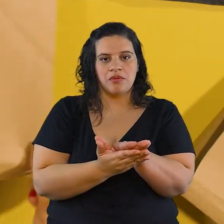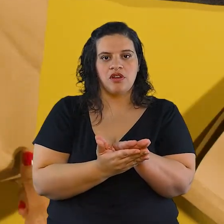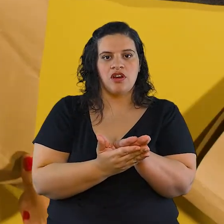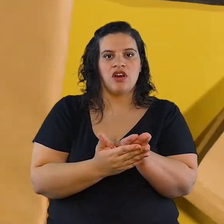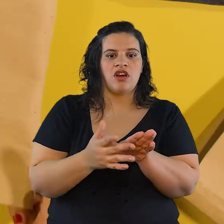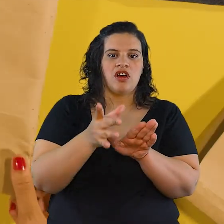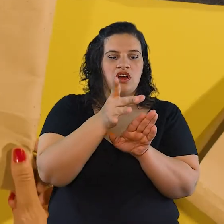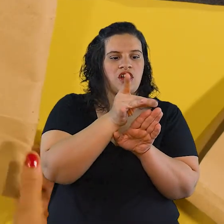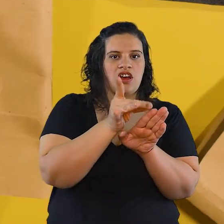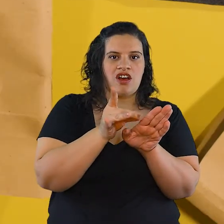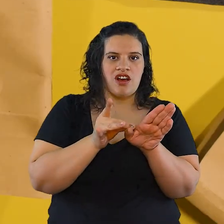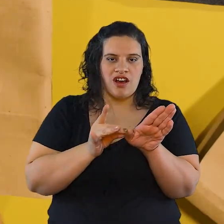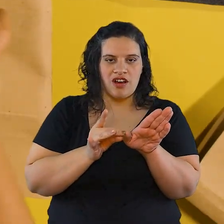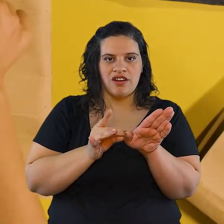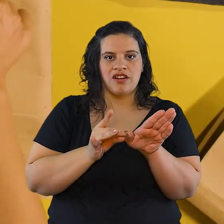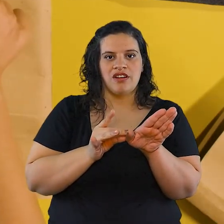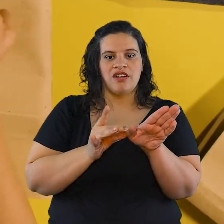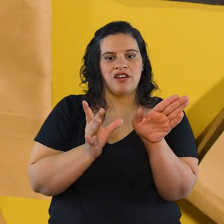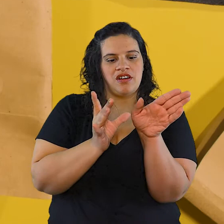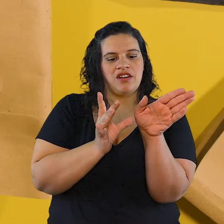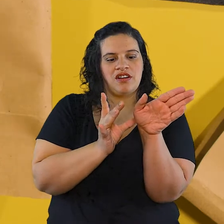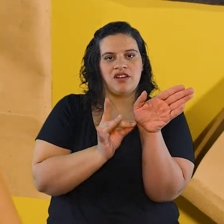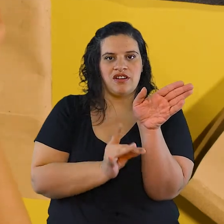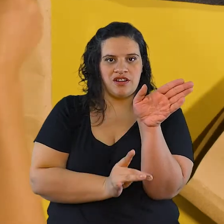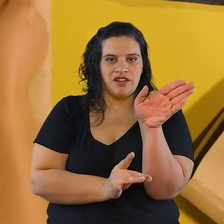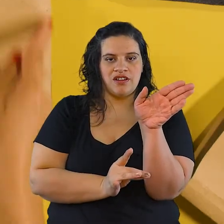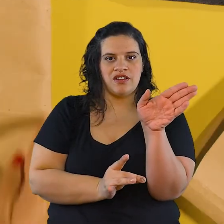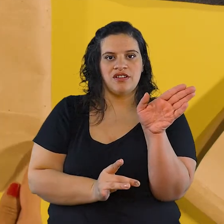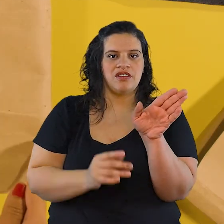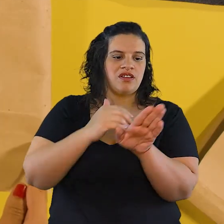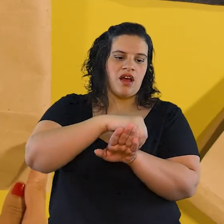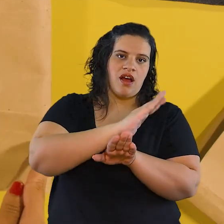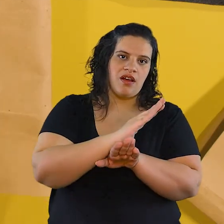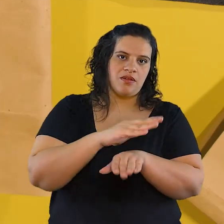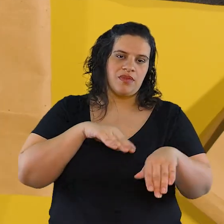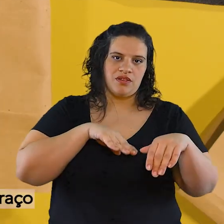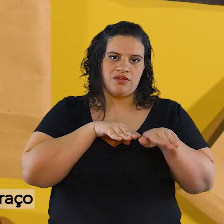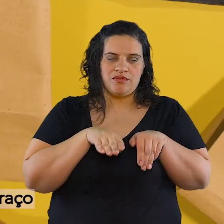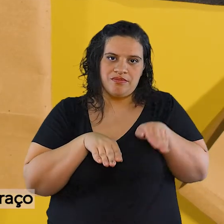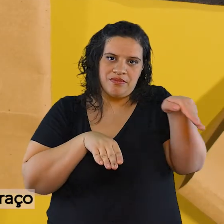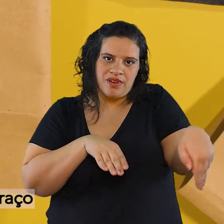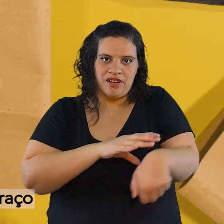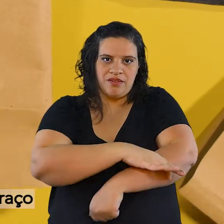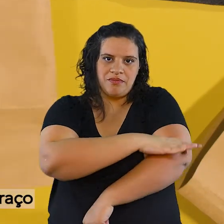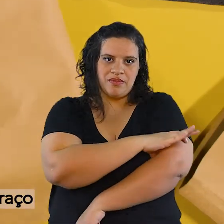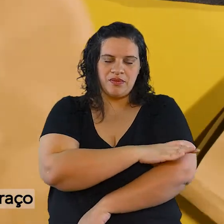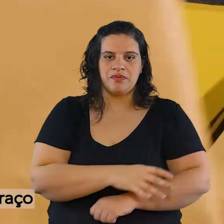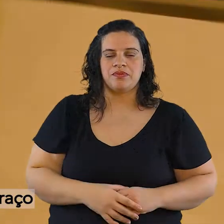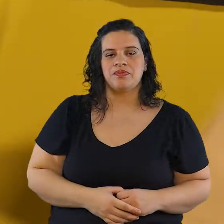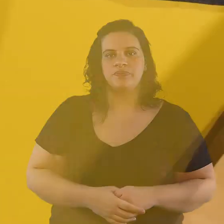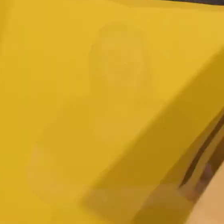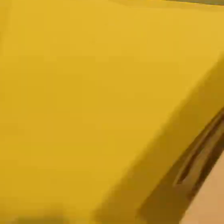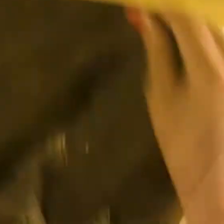inteira, e aí eu dobro, colo a parte um lado e a parte de baixo, né, da manga, e a outra eu deixo aberta, que é para passar